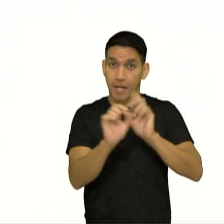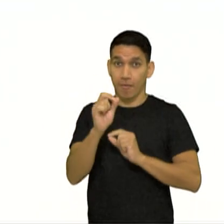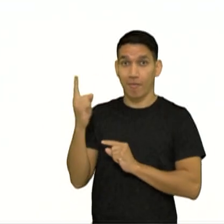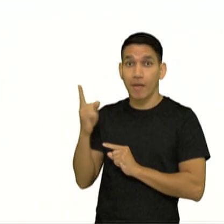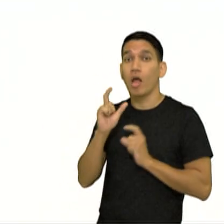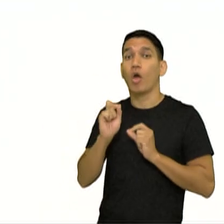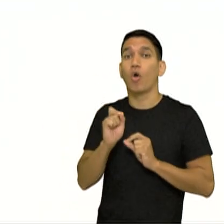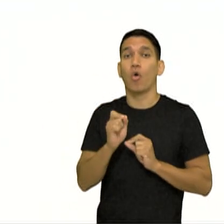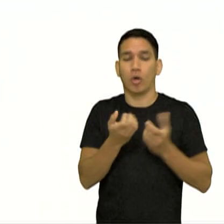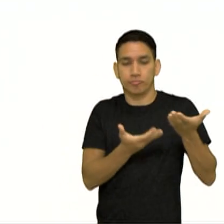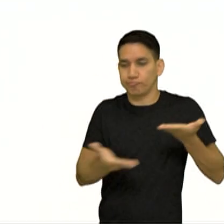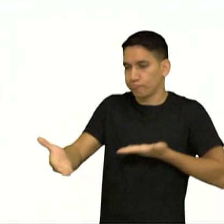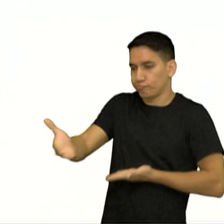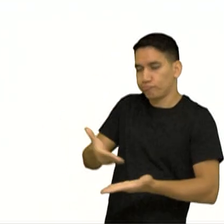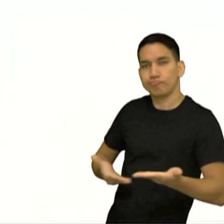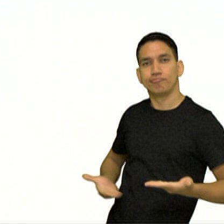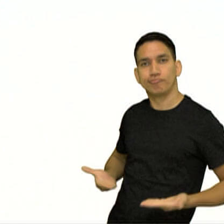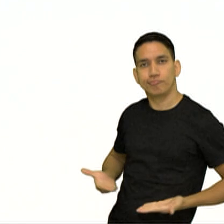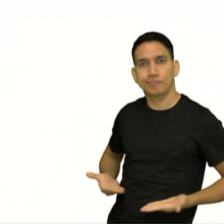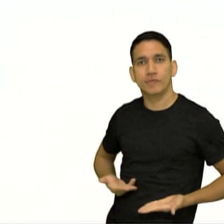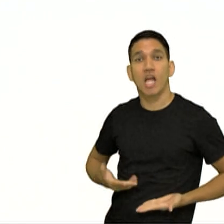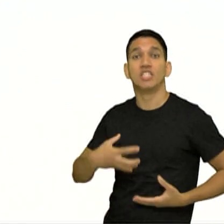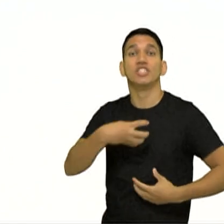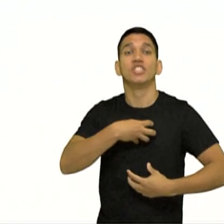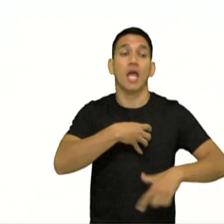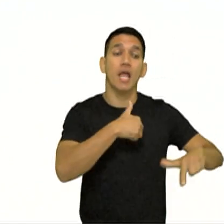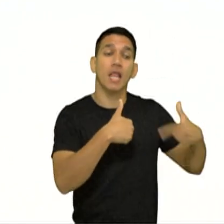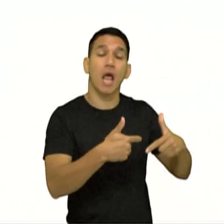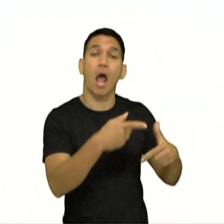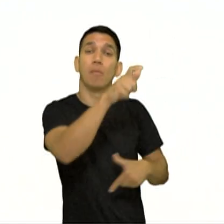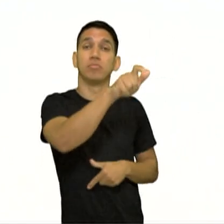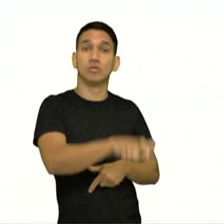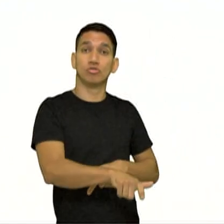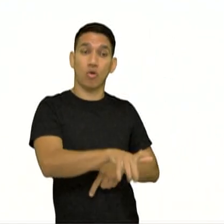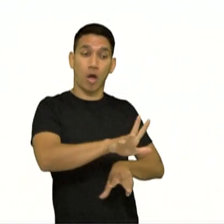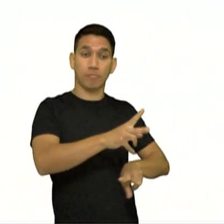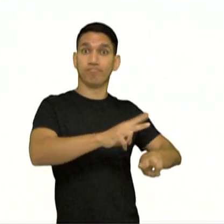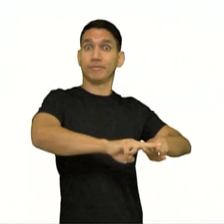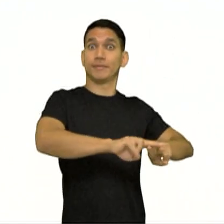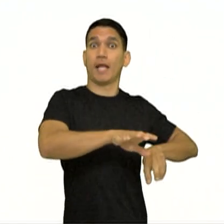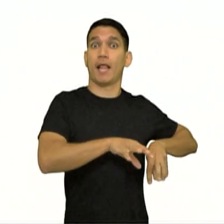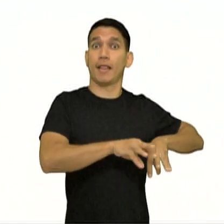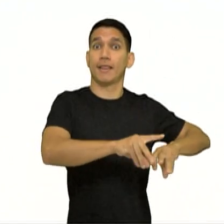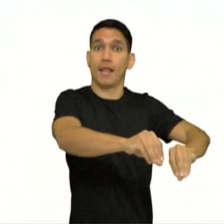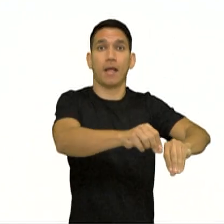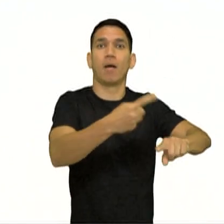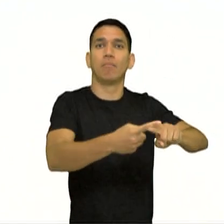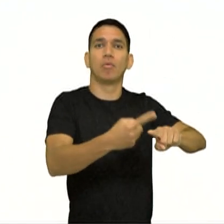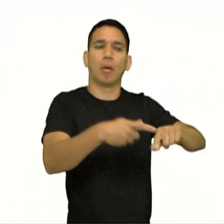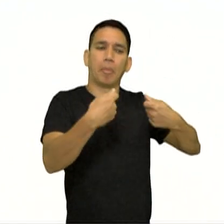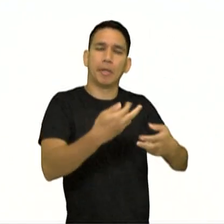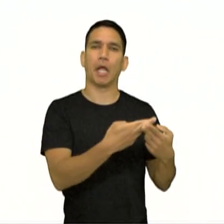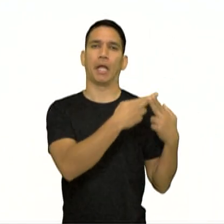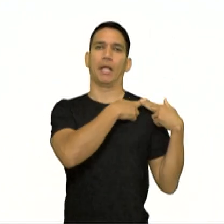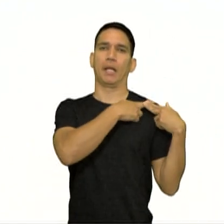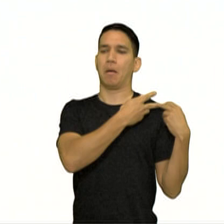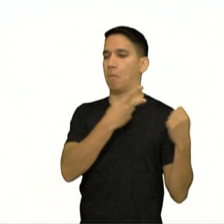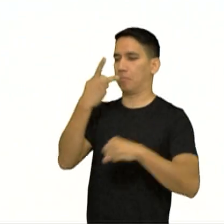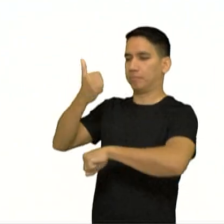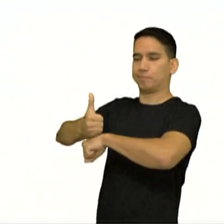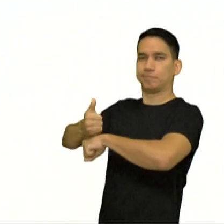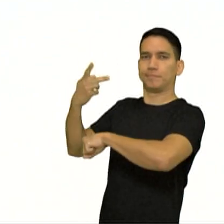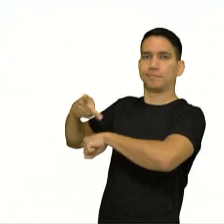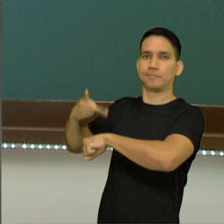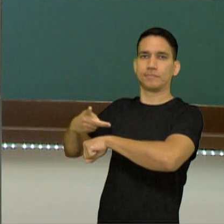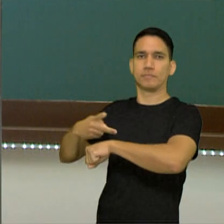a servidão era uma forma de trabalho onde o camponês estava preso à terra por meio de obrigações para com seu senhor.